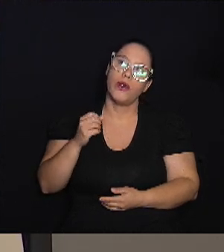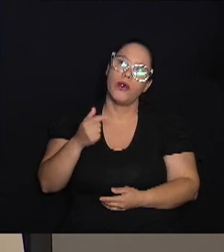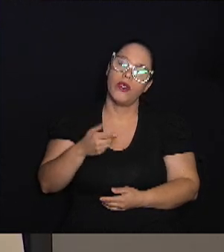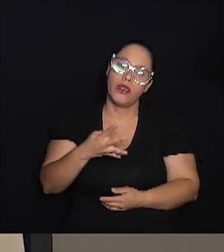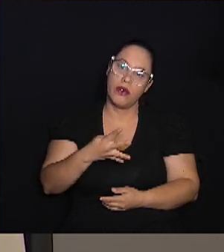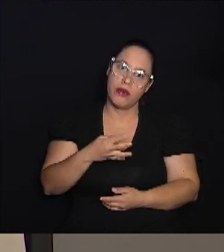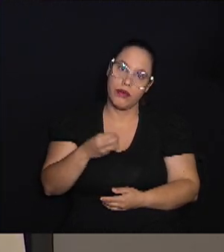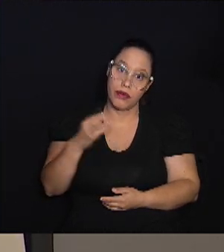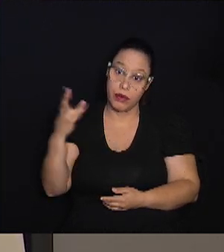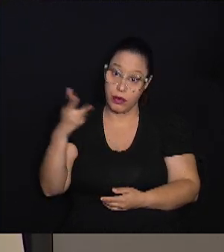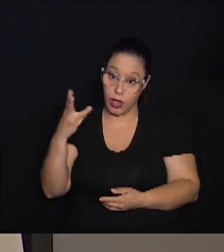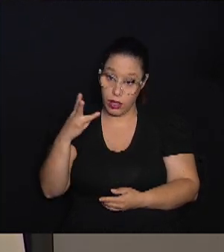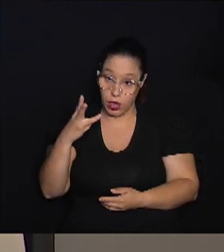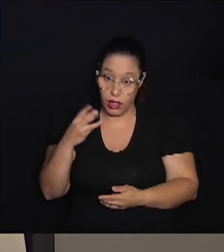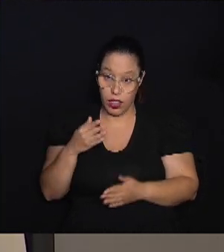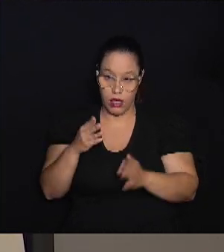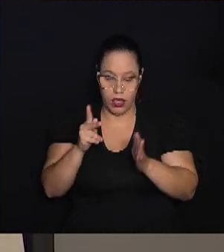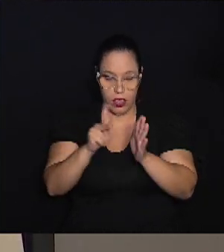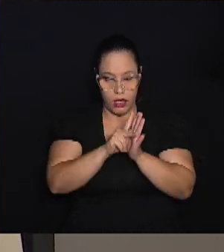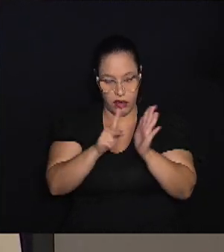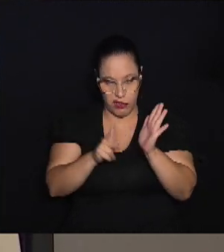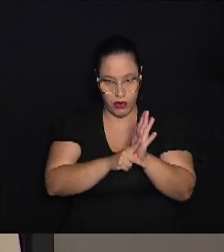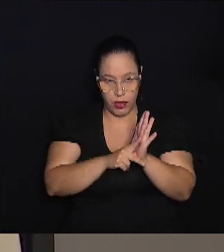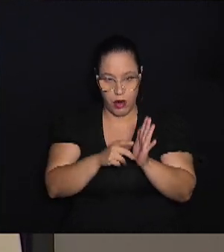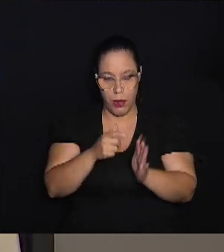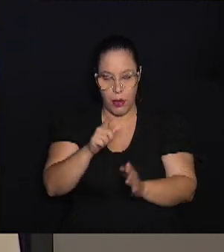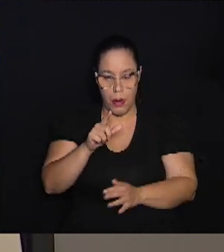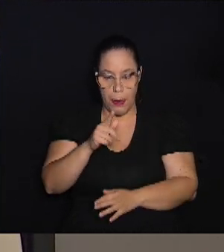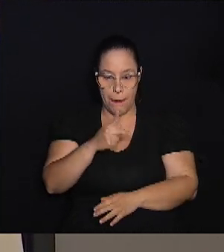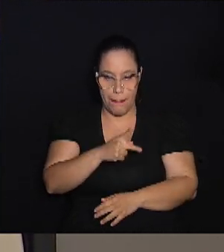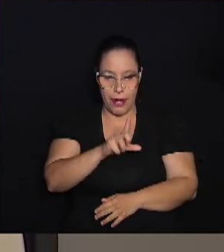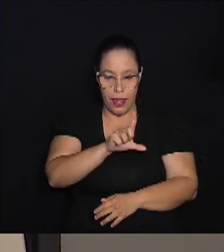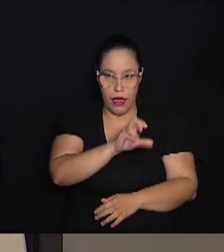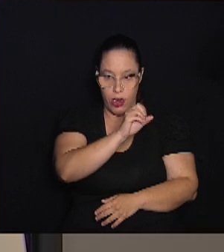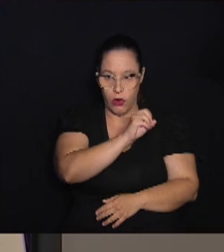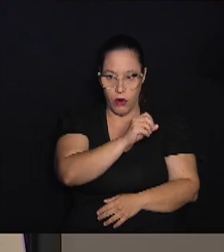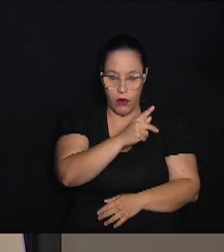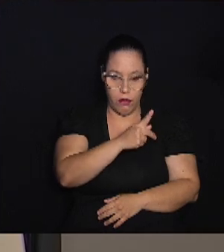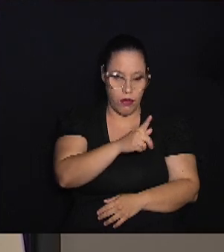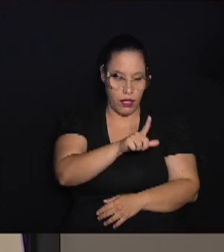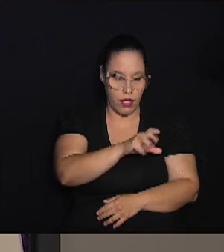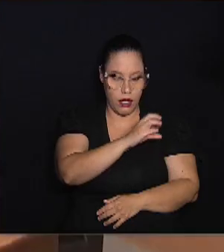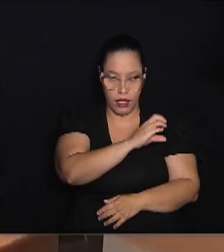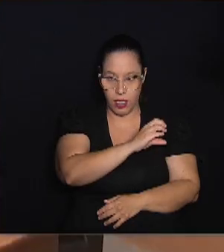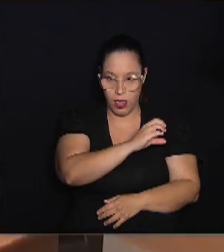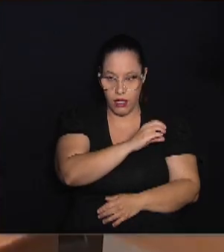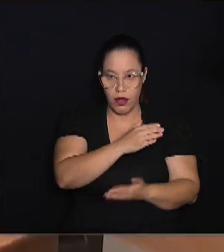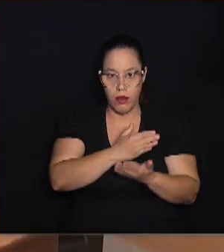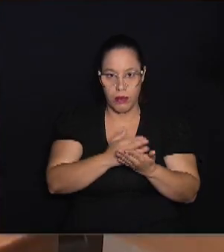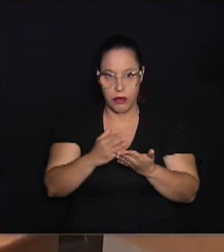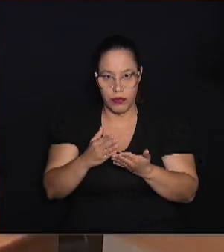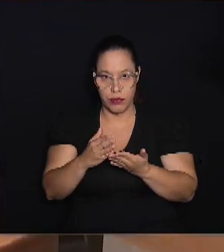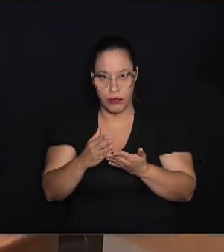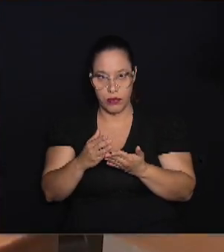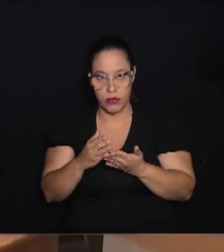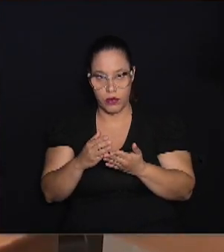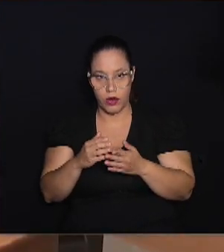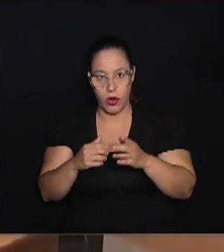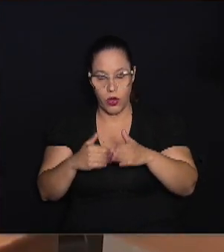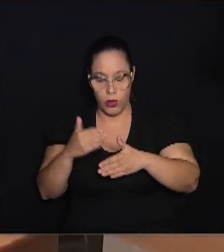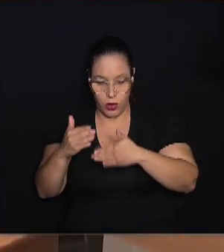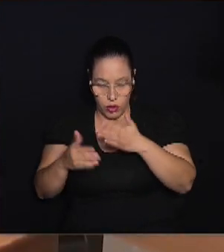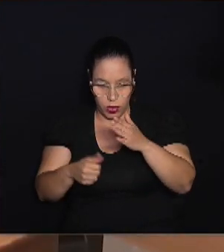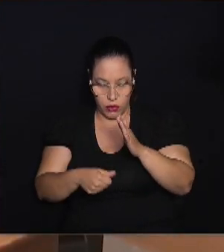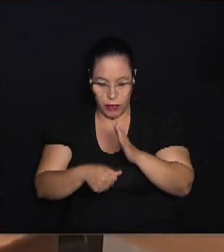33 projetos, sendo PLO, PLC, passaram por essa comissão. Durante o primeiro semestre